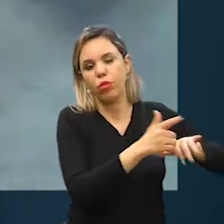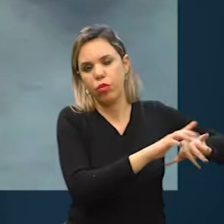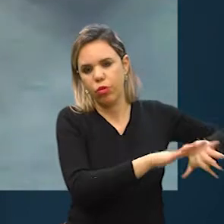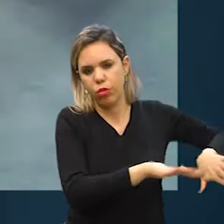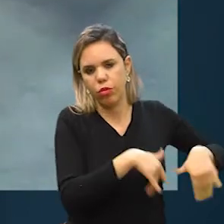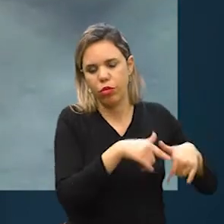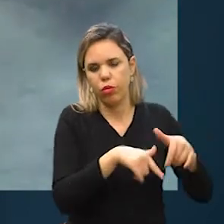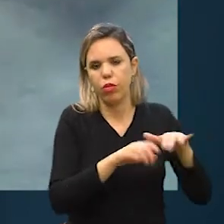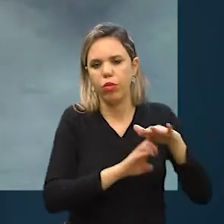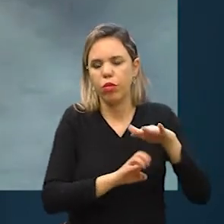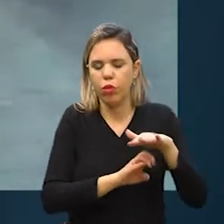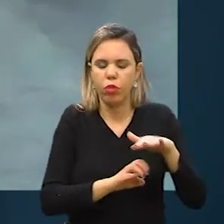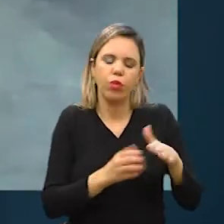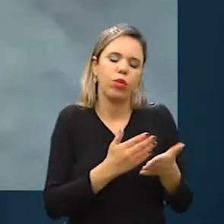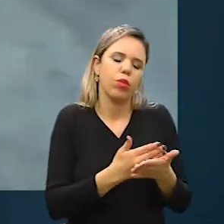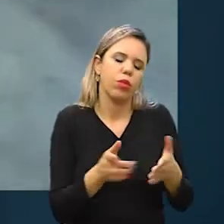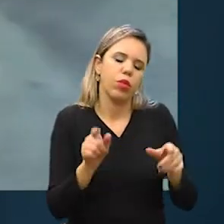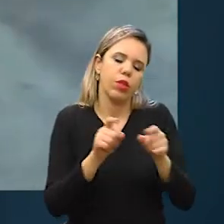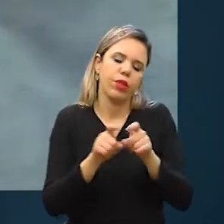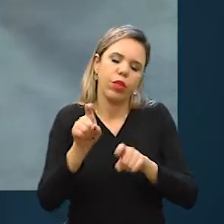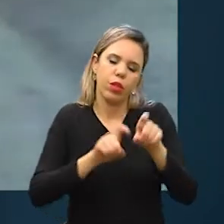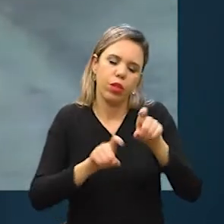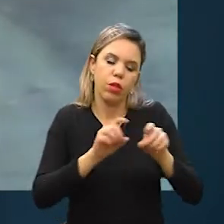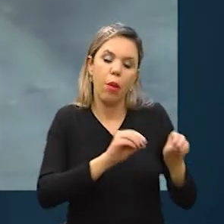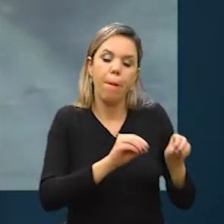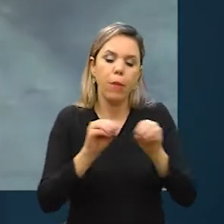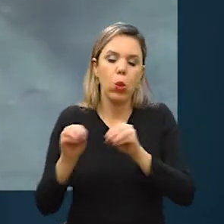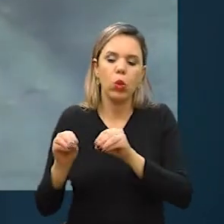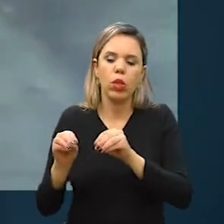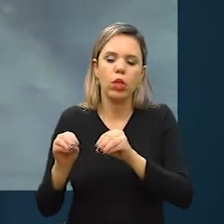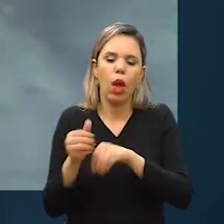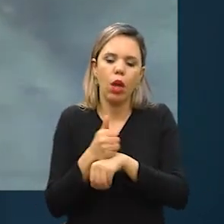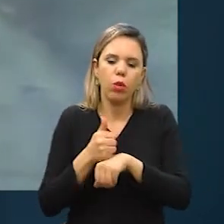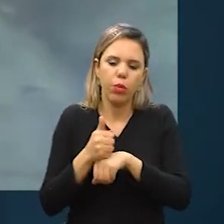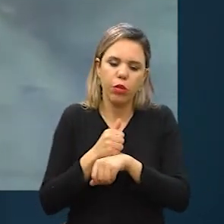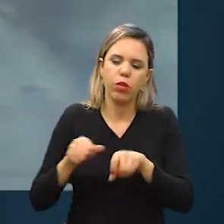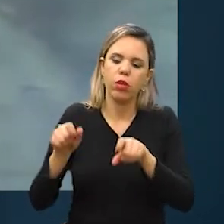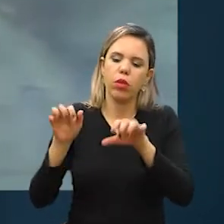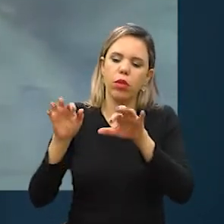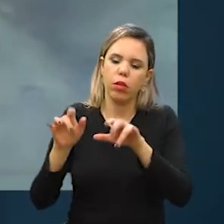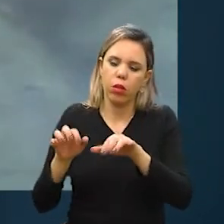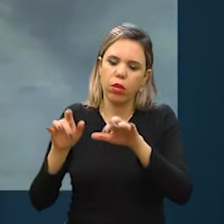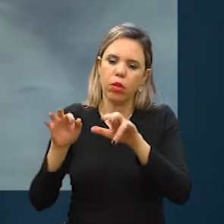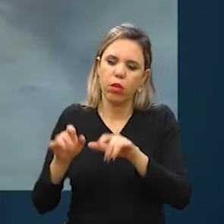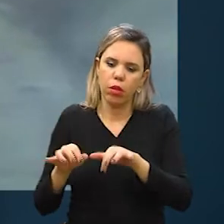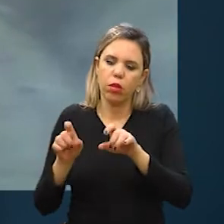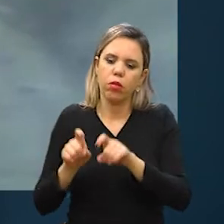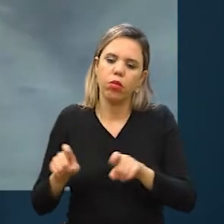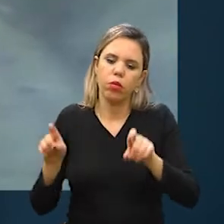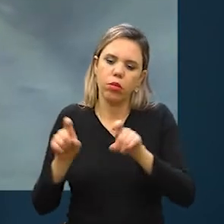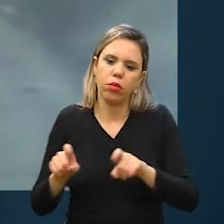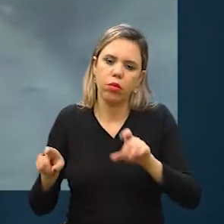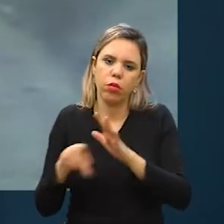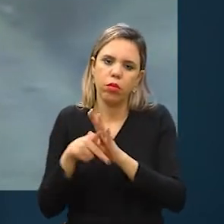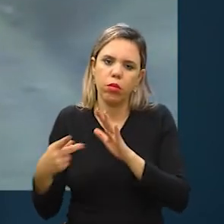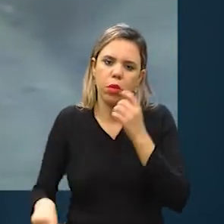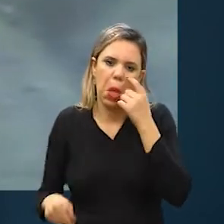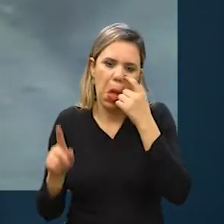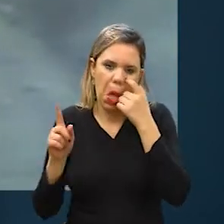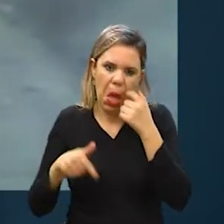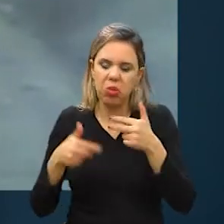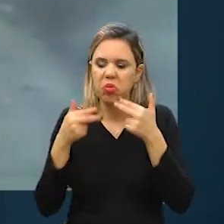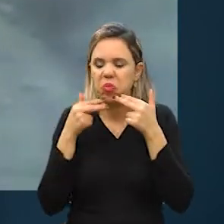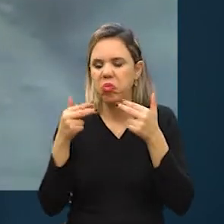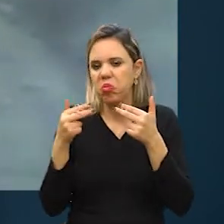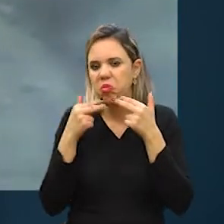secretárias, as empresas estavam saindo daquele modelo de datilografia e estavam indo para o computador.